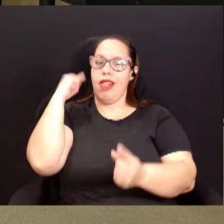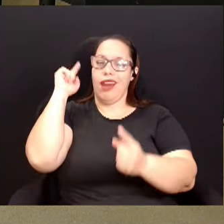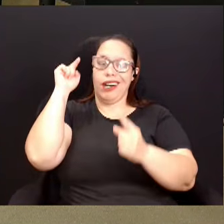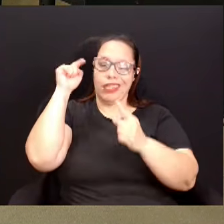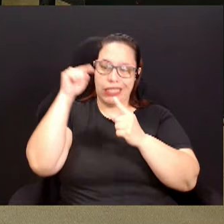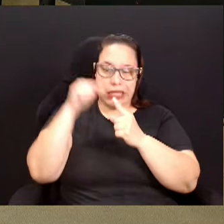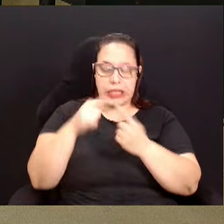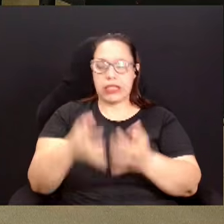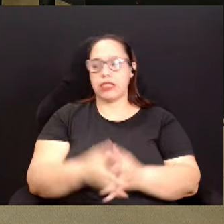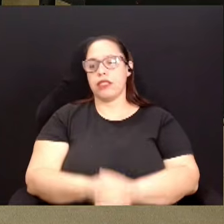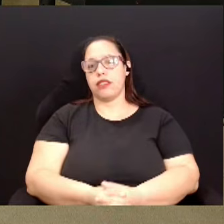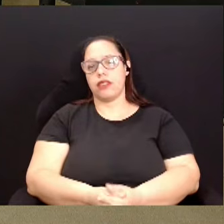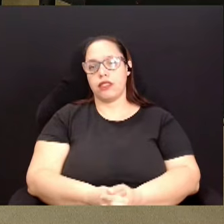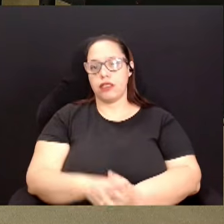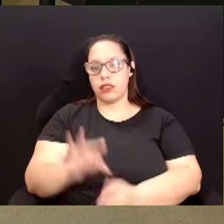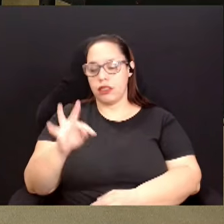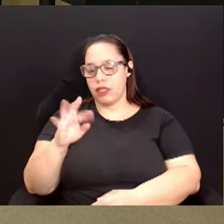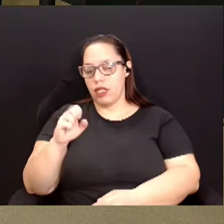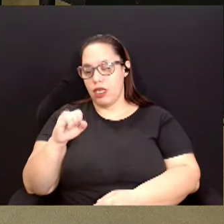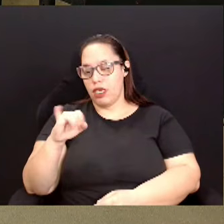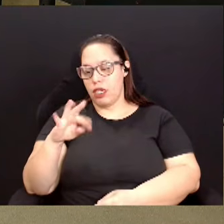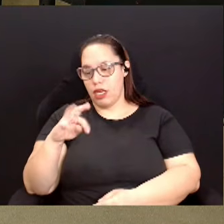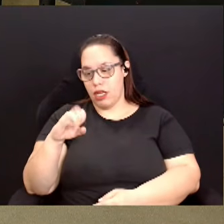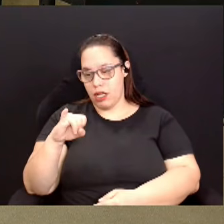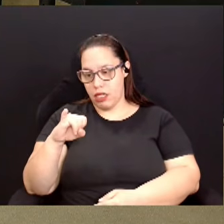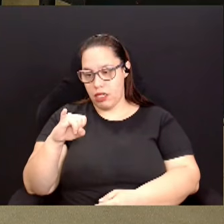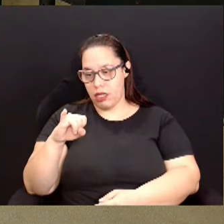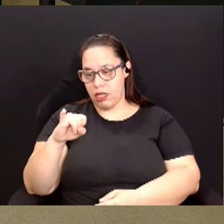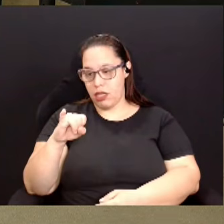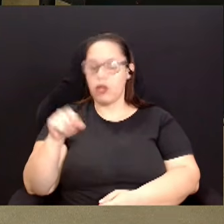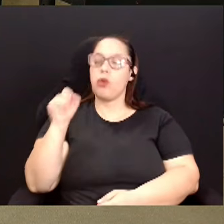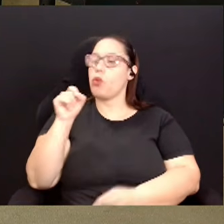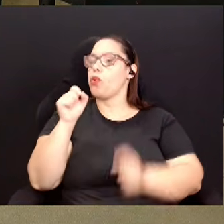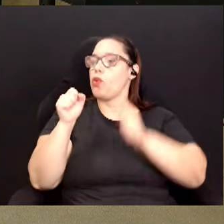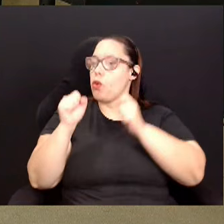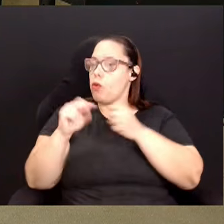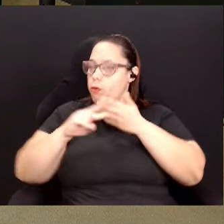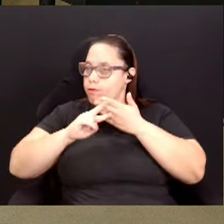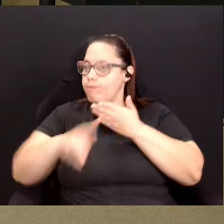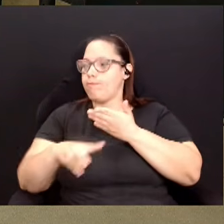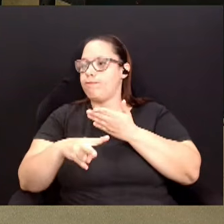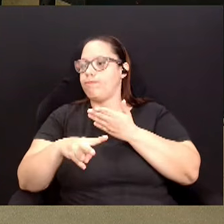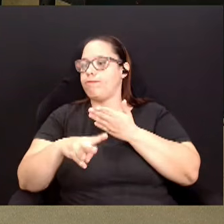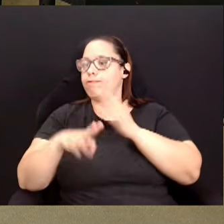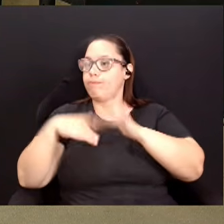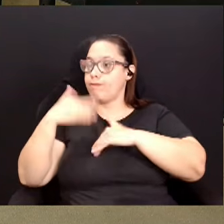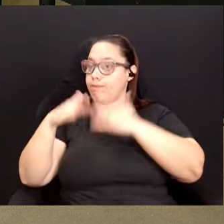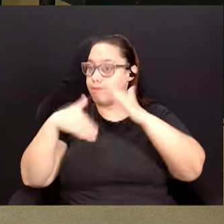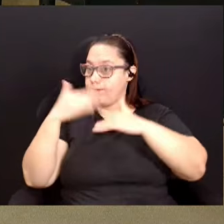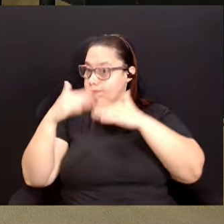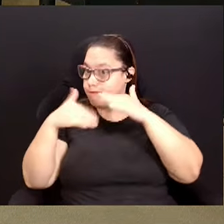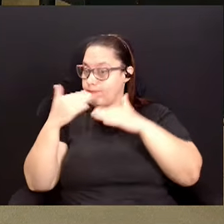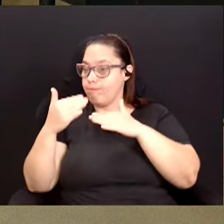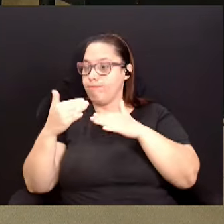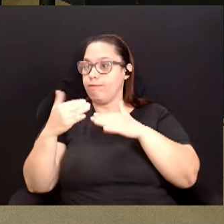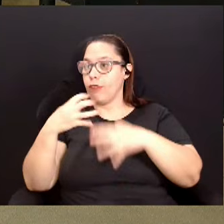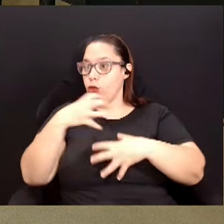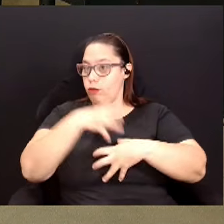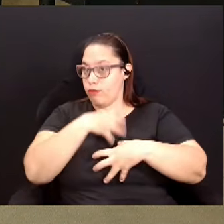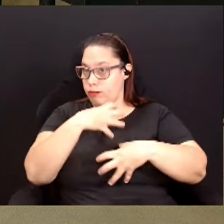Tati, o que pode ter impactado e desencadeado essa ação, né, do